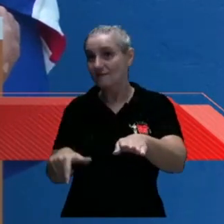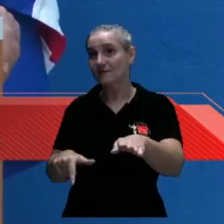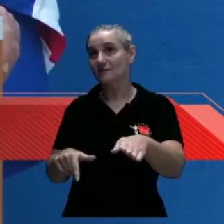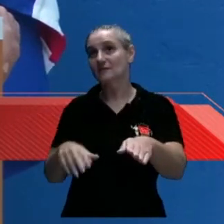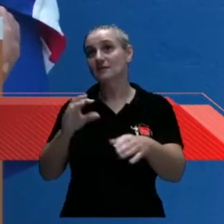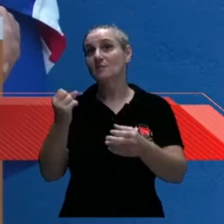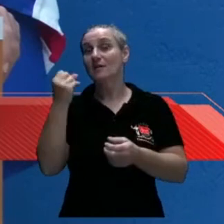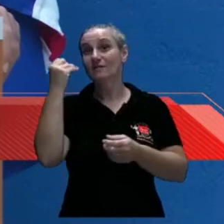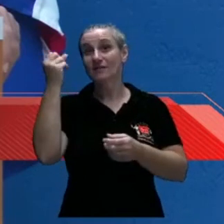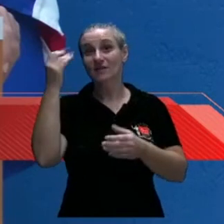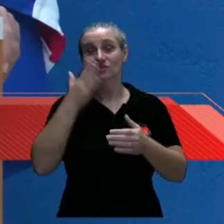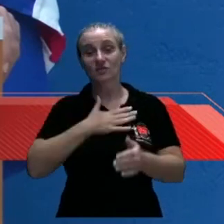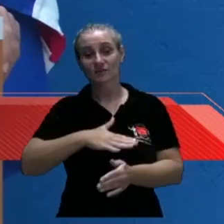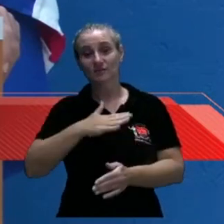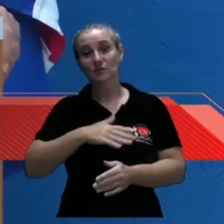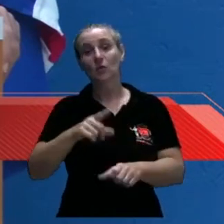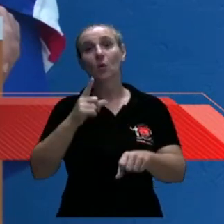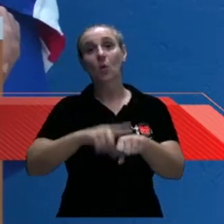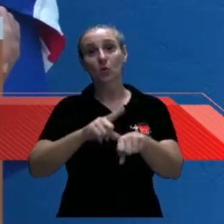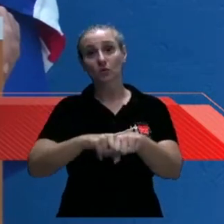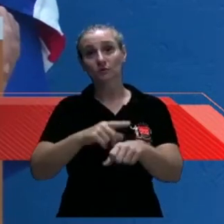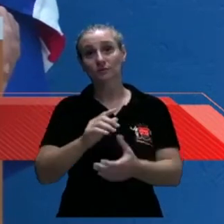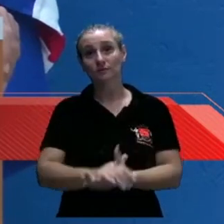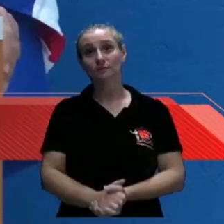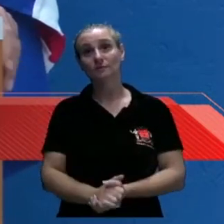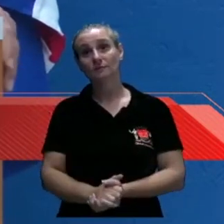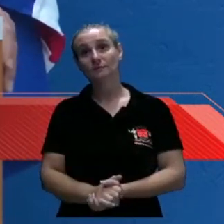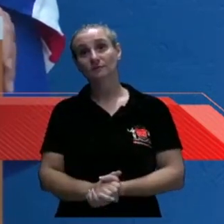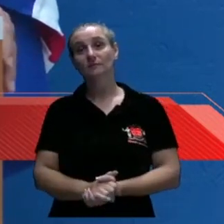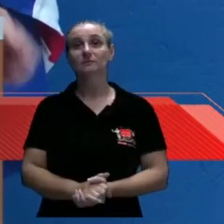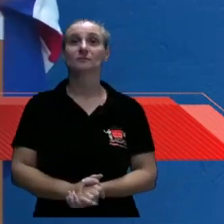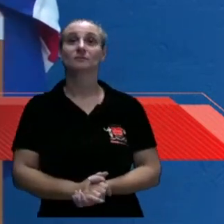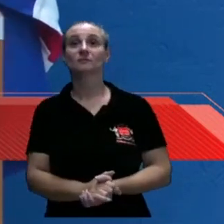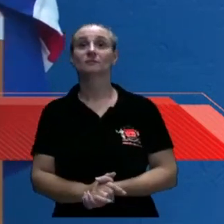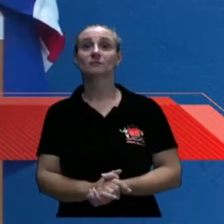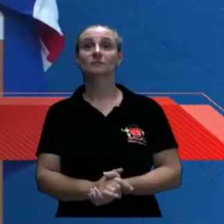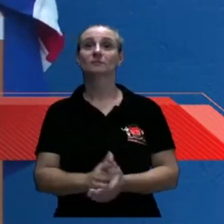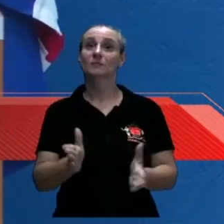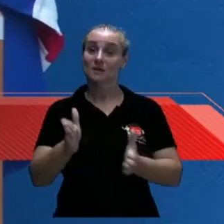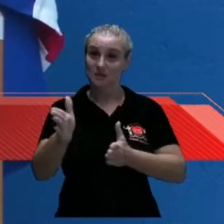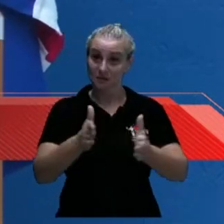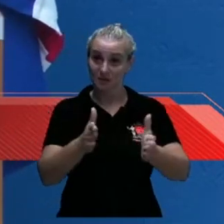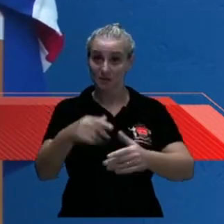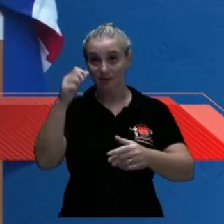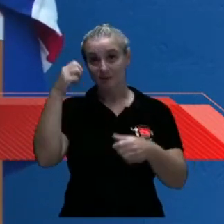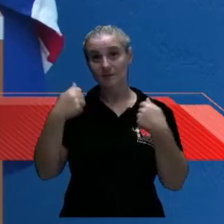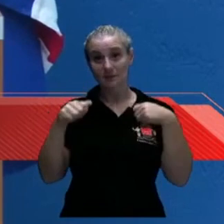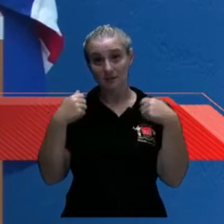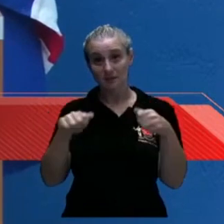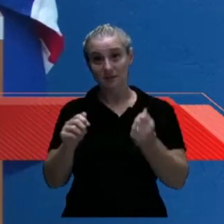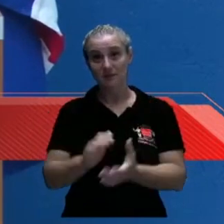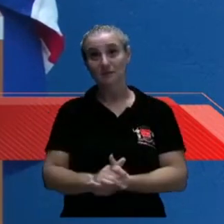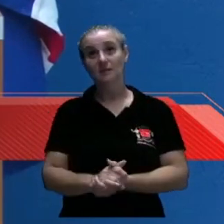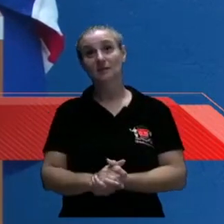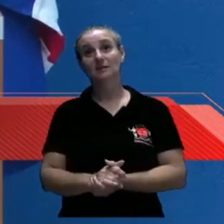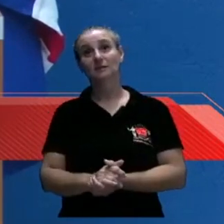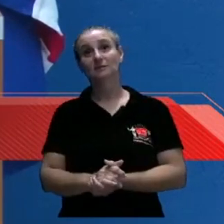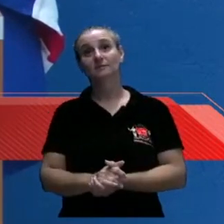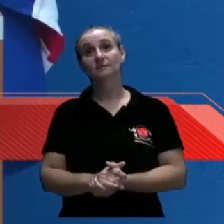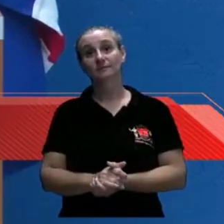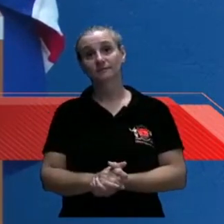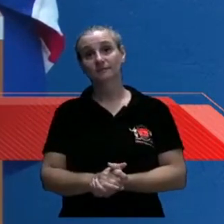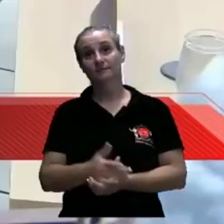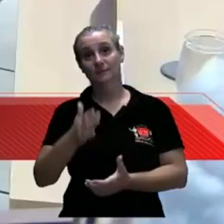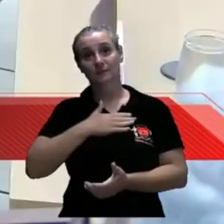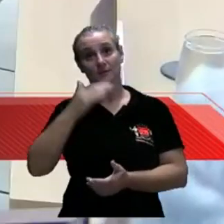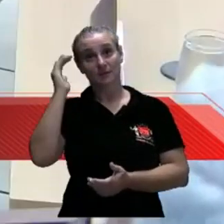tranquila. Outro detalhe, essa estrada, ela precisa, no